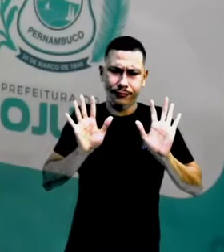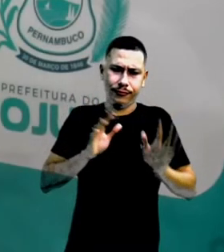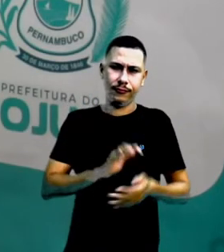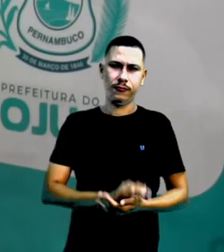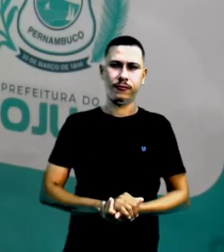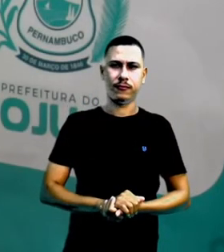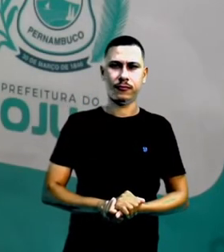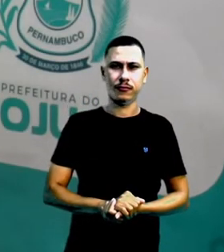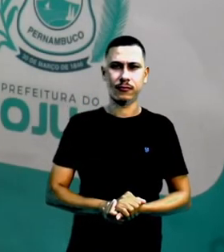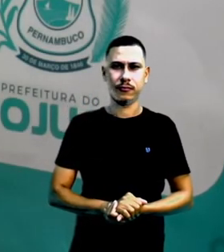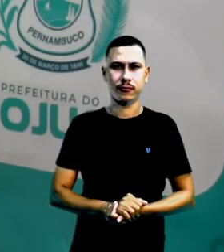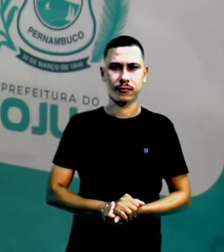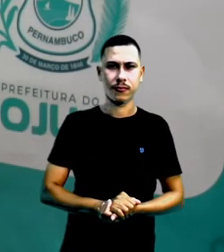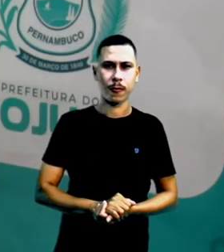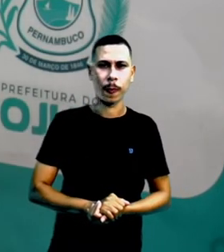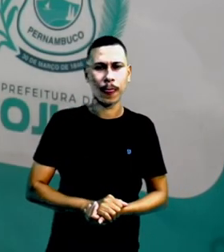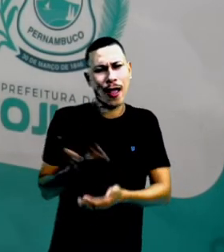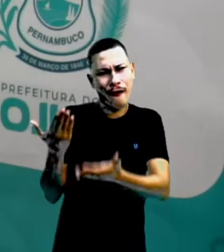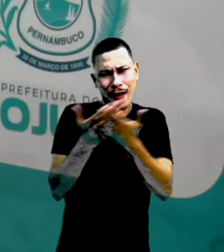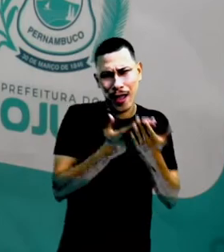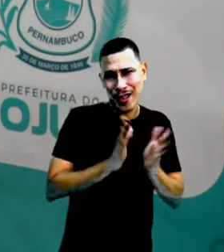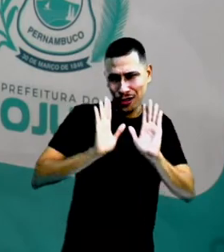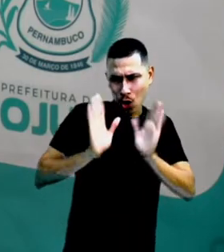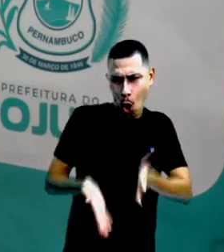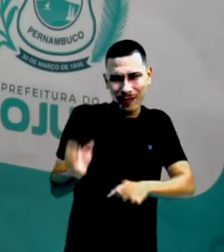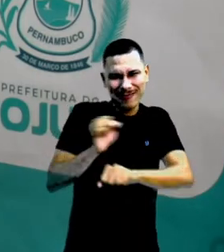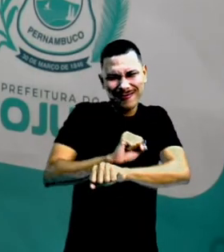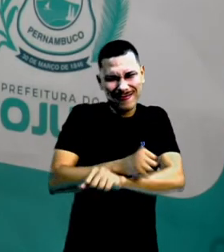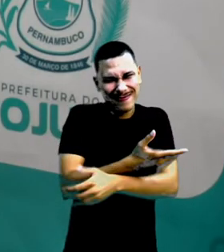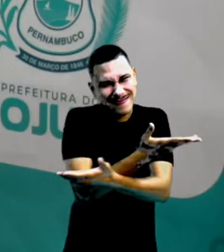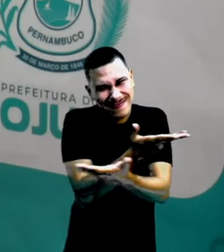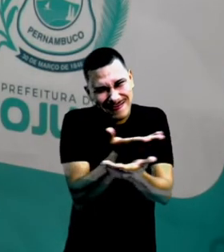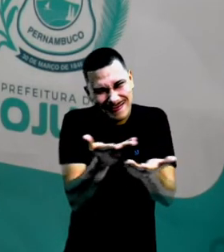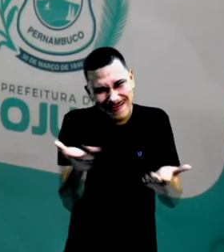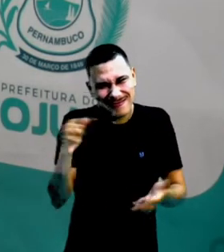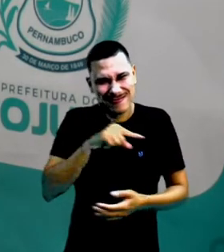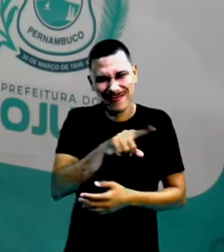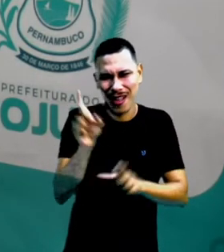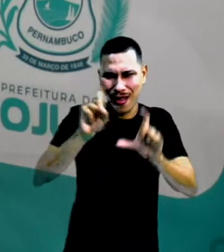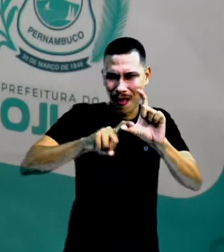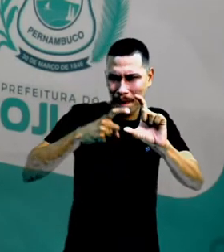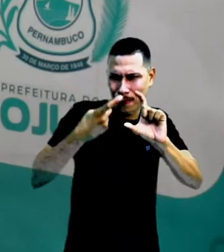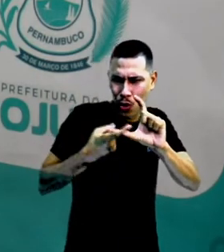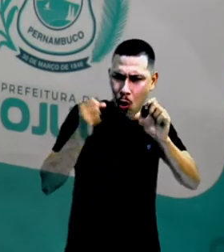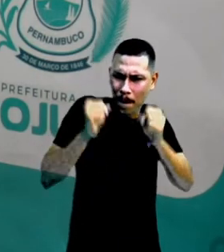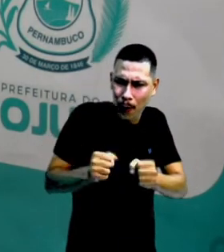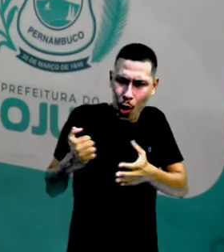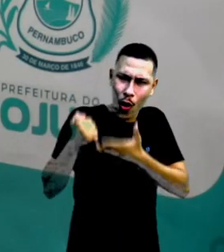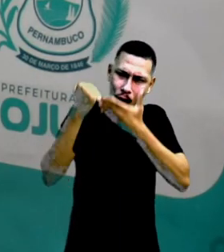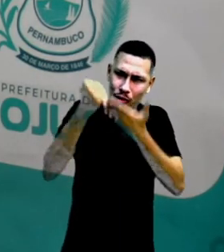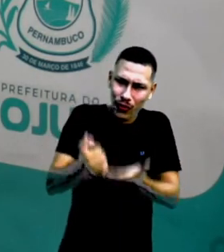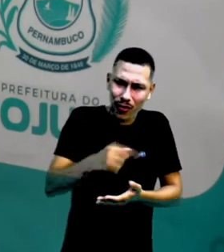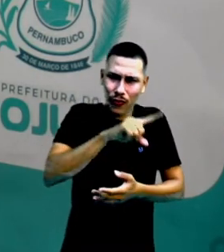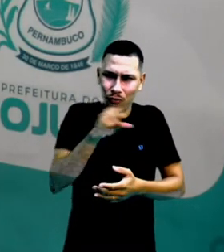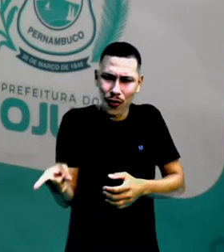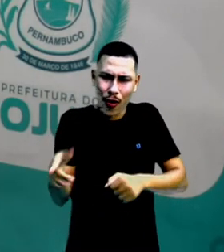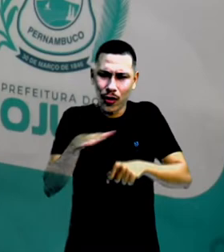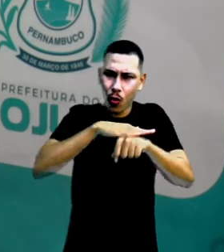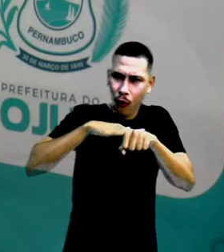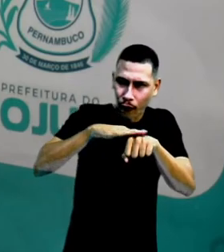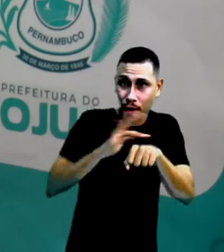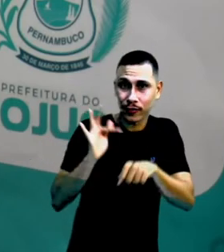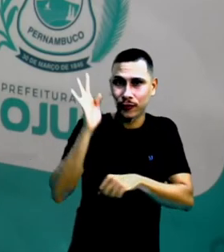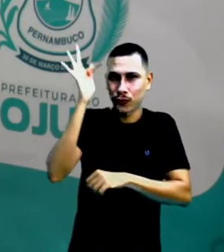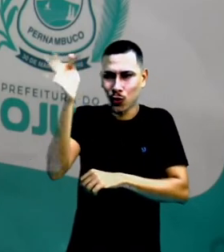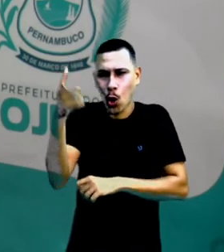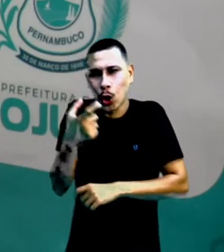pressa. Essa foi a nossa aula de hoje. Espero que essas expressões possam ajudá-los nas conversações futuras,